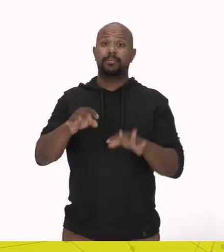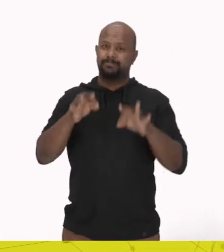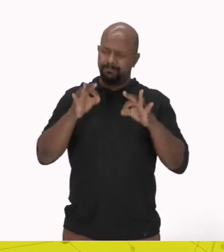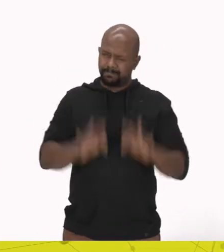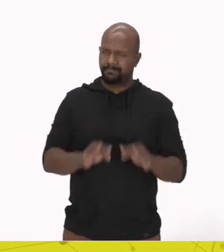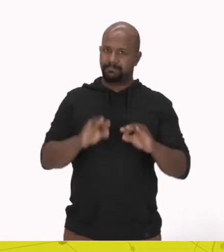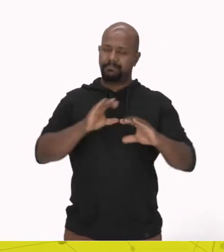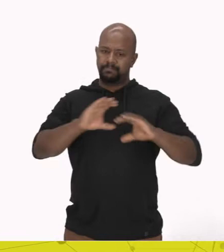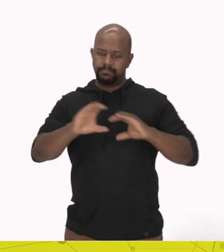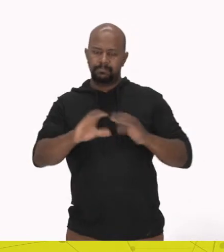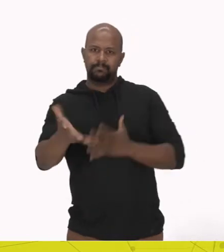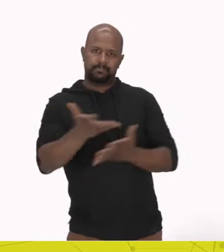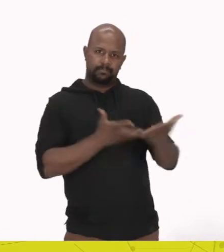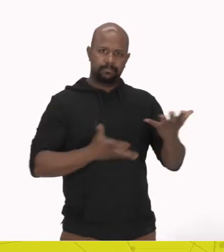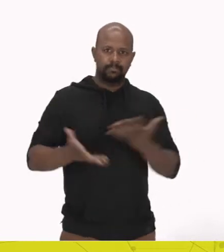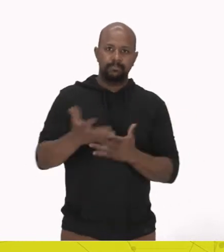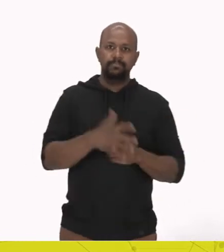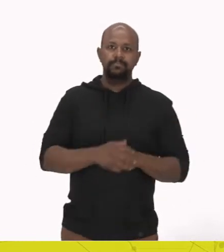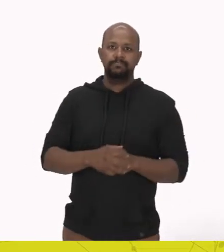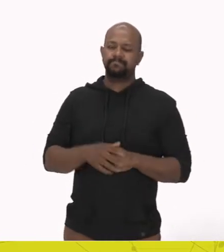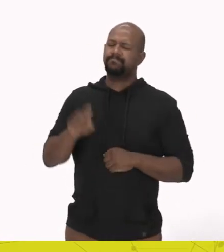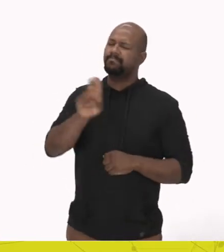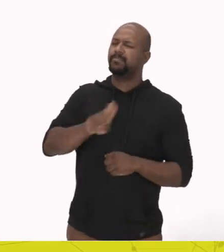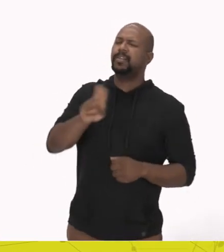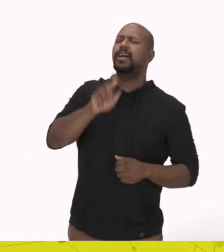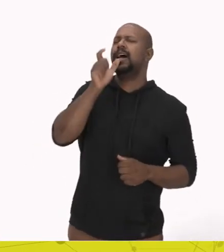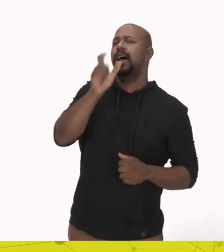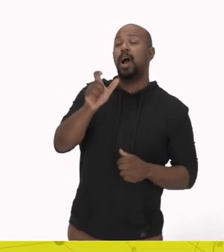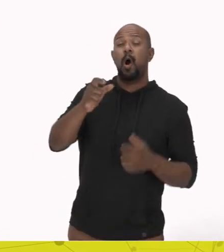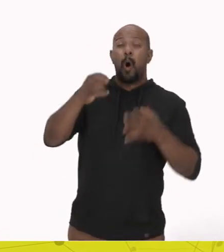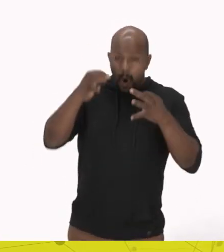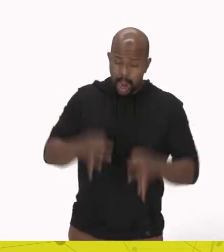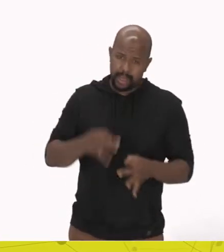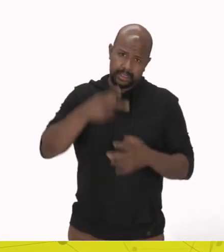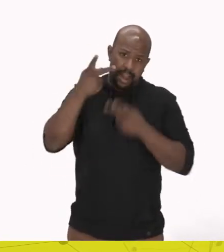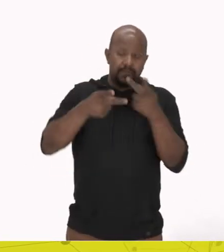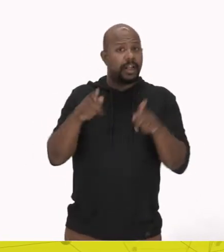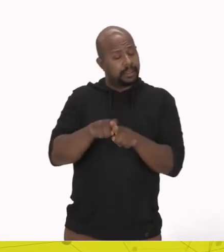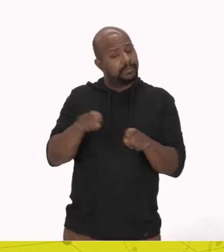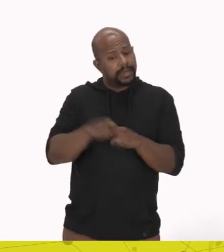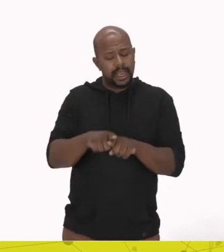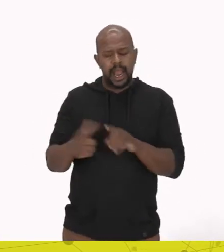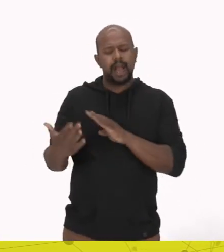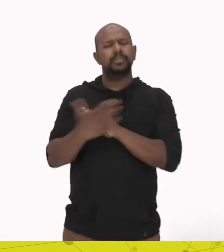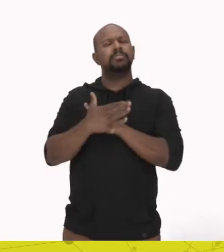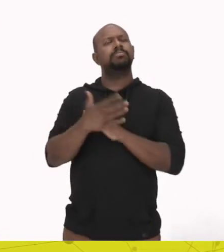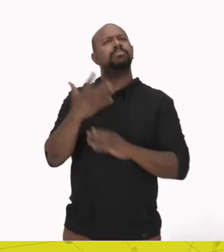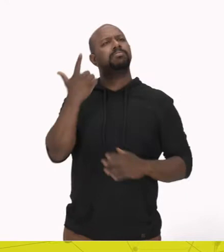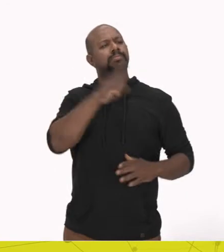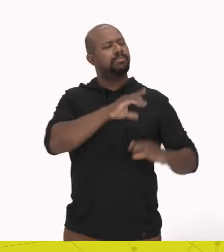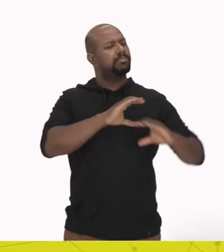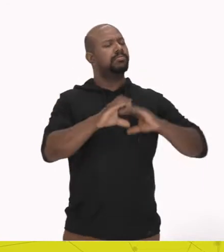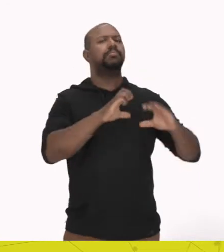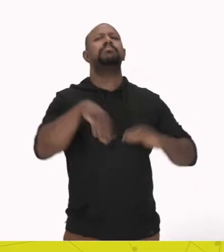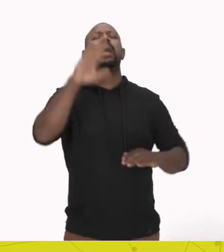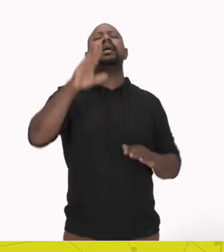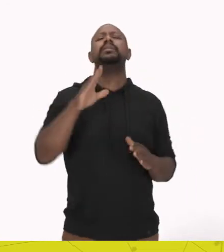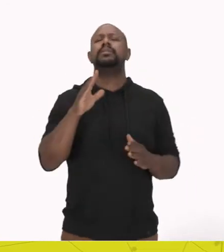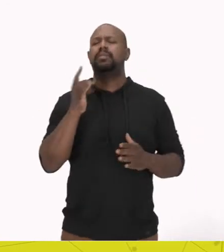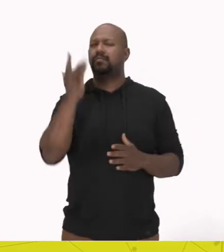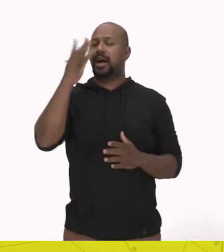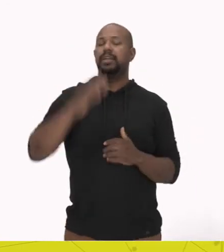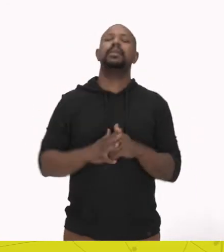para a efetividade da interação. O uso de termos concretos na fala também torna a comunicação